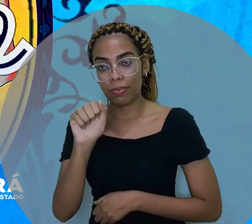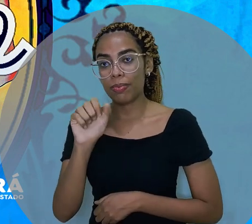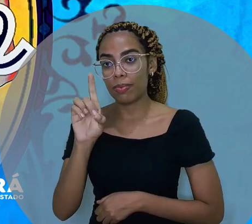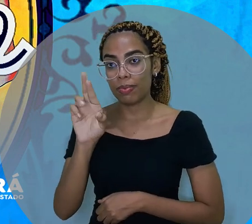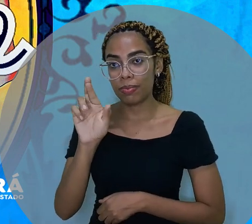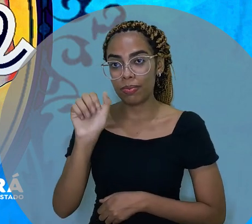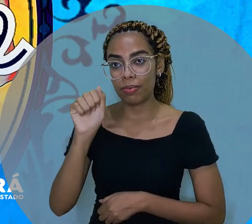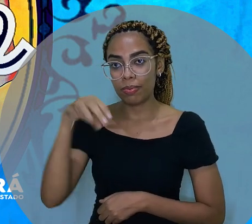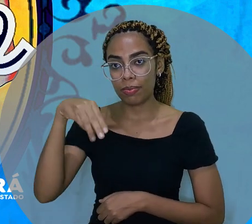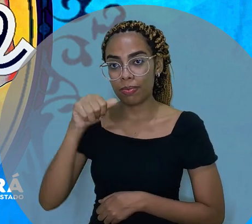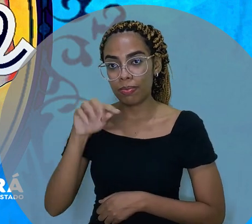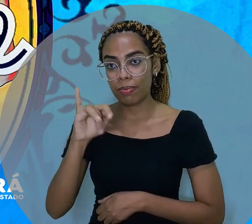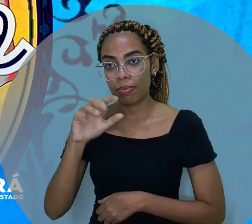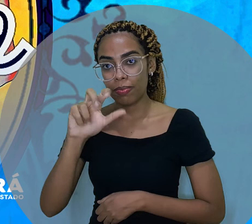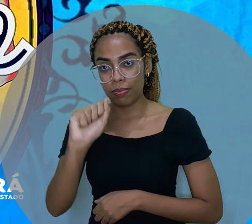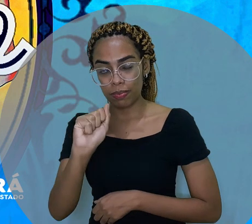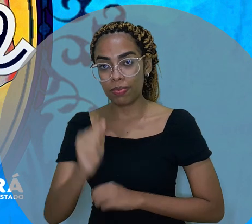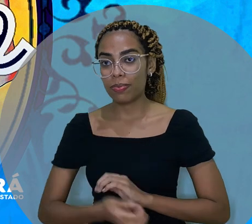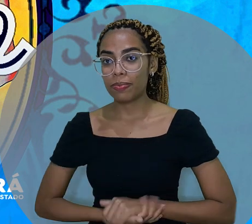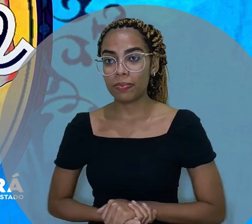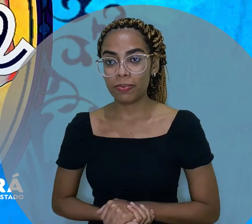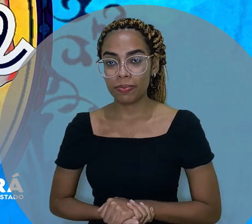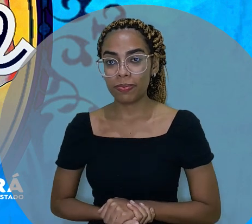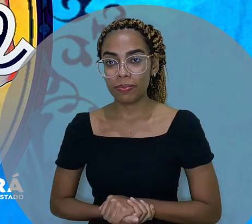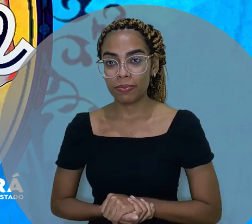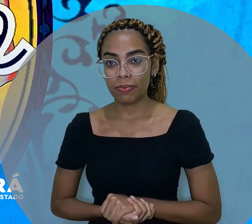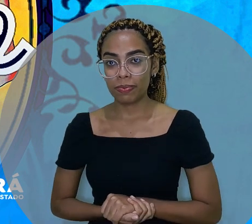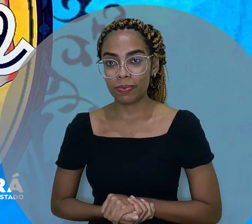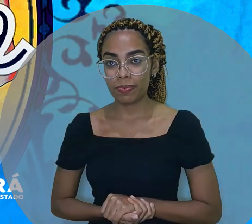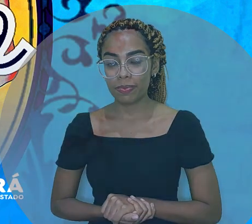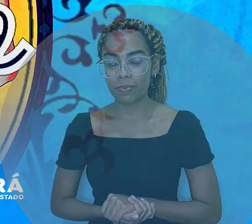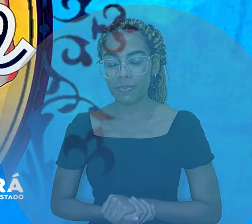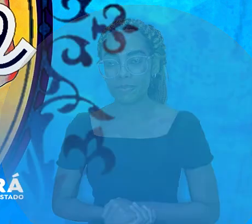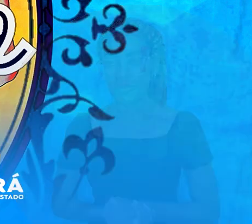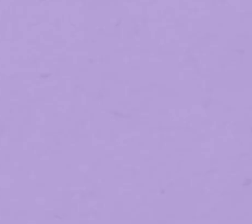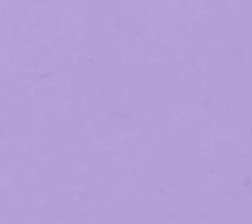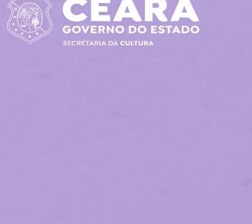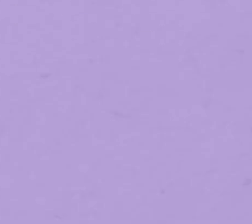orgulhosamente apresentado pelo grupo Pausa Dramática.